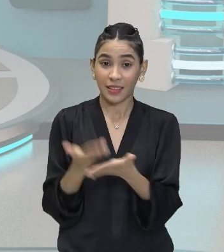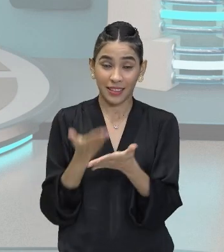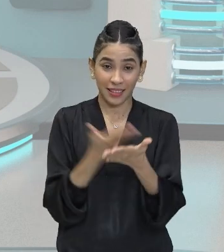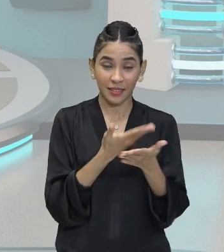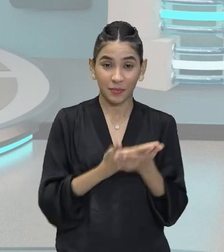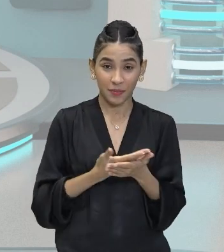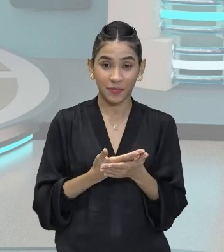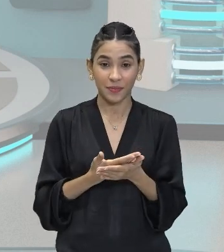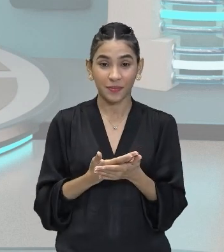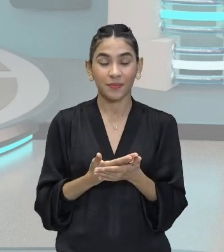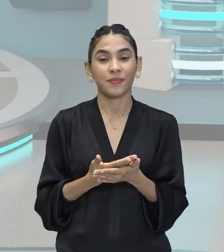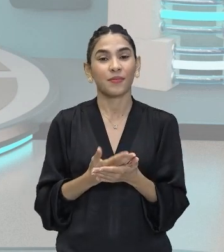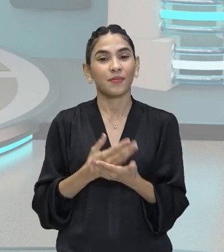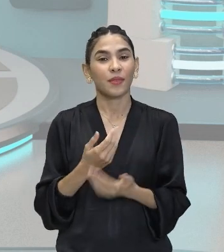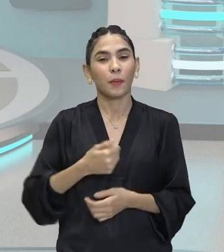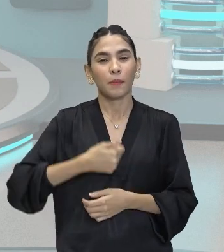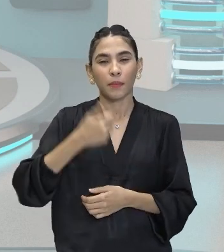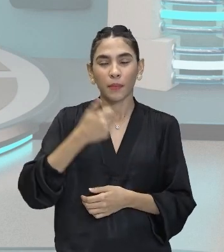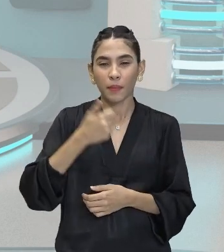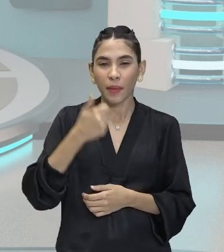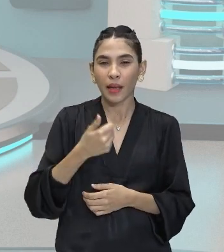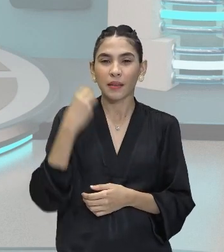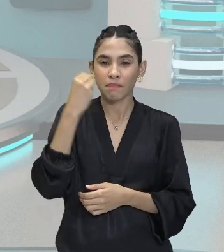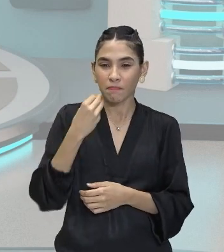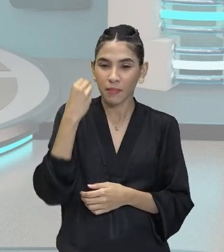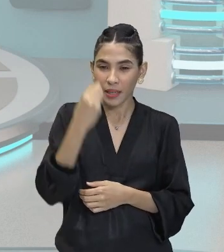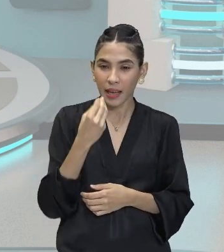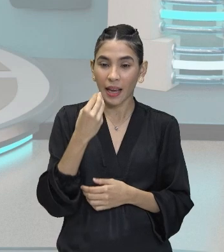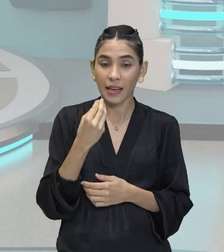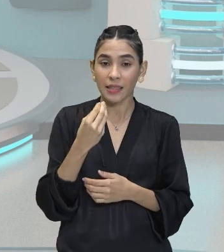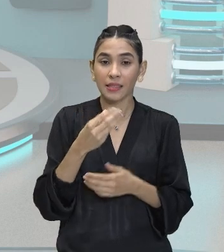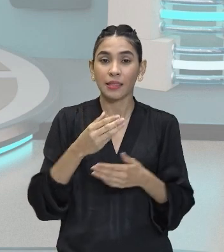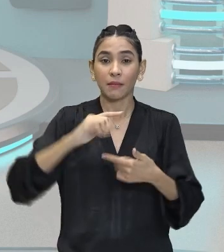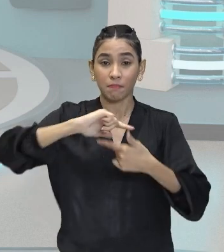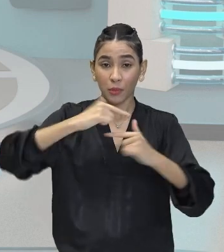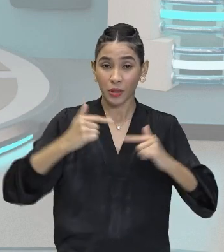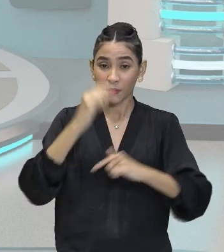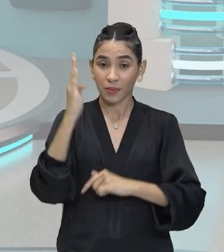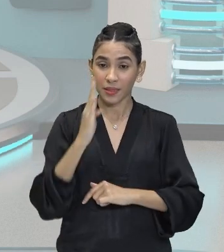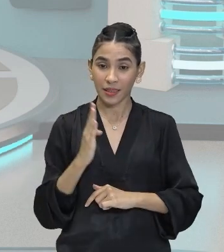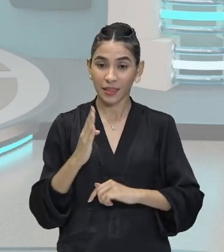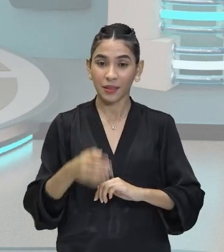esse nosso momento em que tivemos o primeiro contato com o modernismo brasileiro.